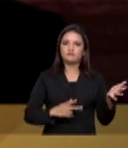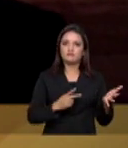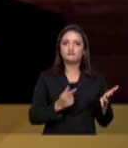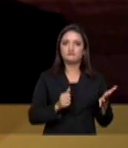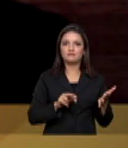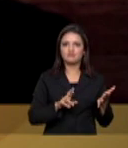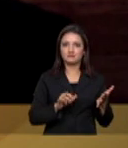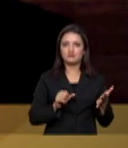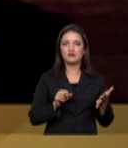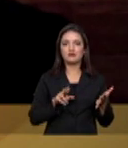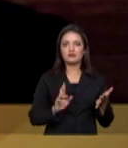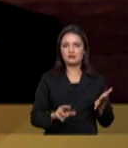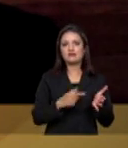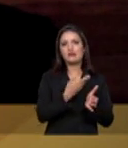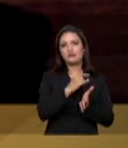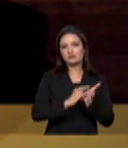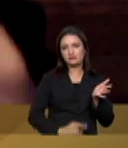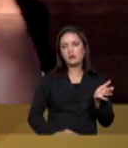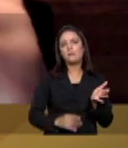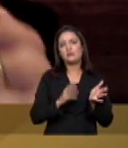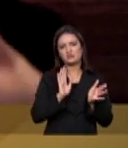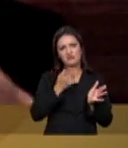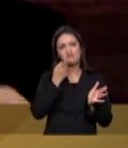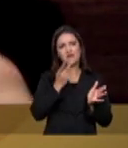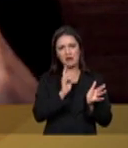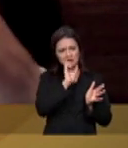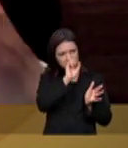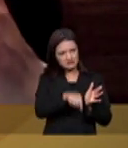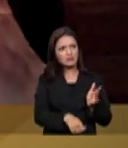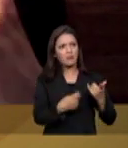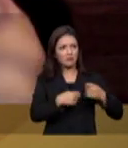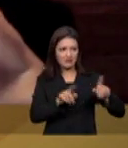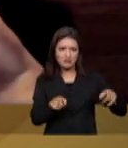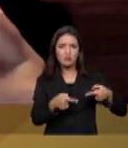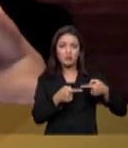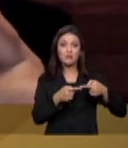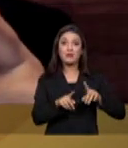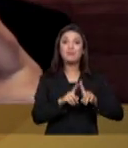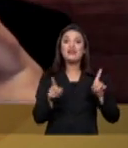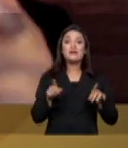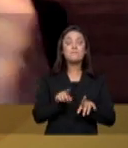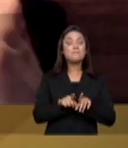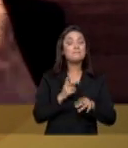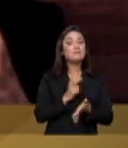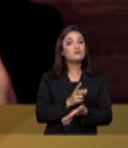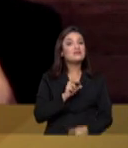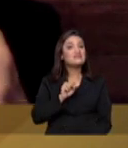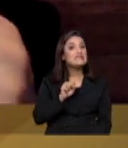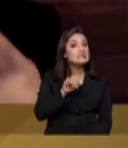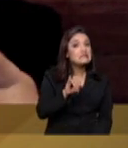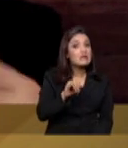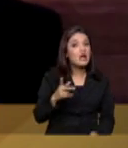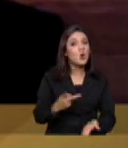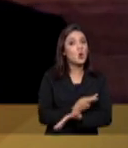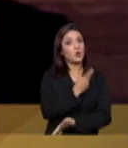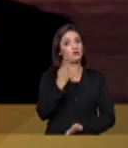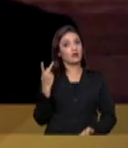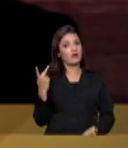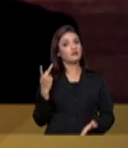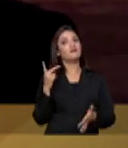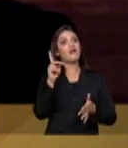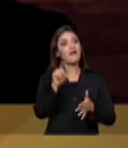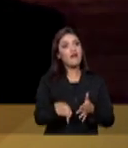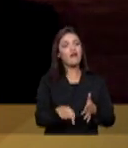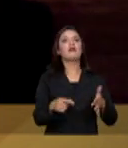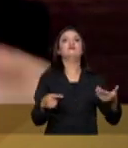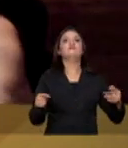que sustenta essa tese mais mesmo e precedendo em técnico-jurídico